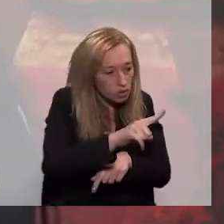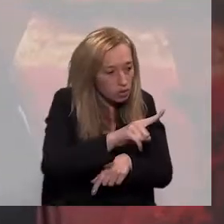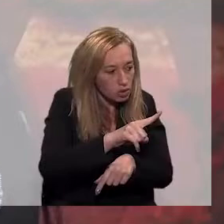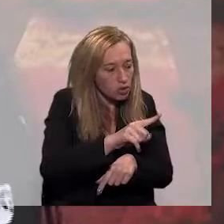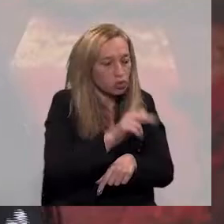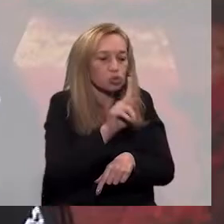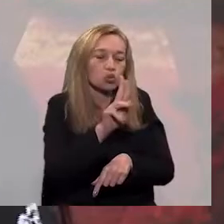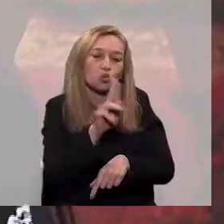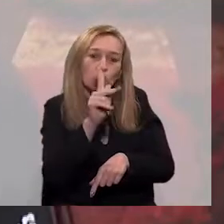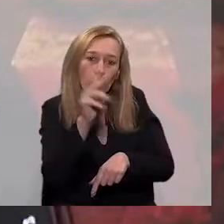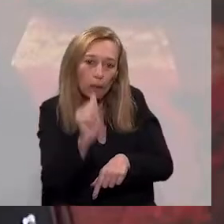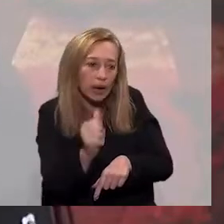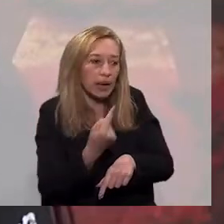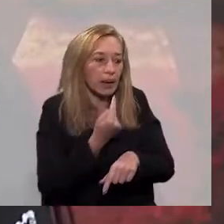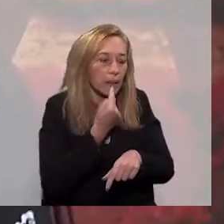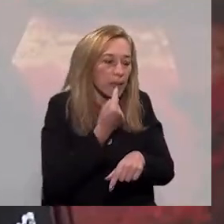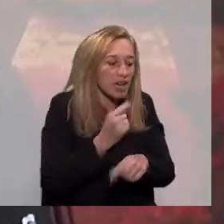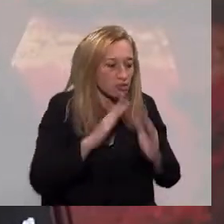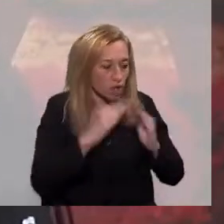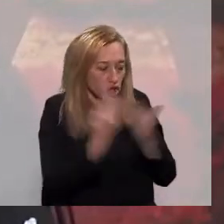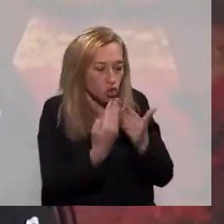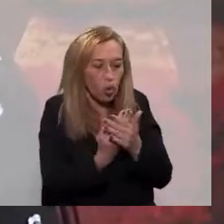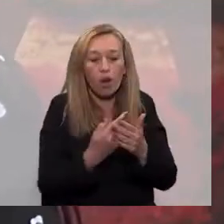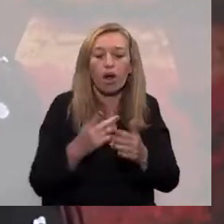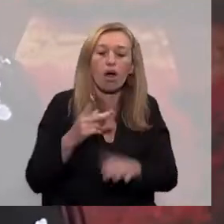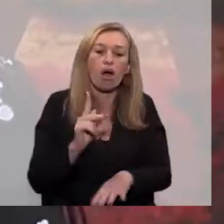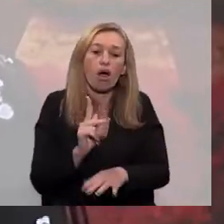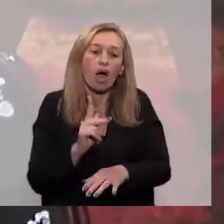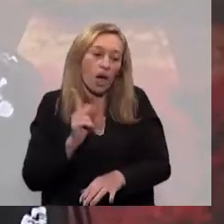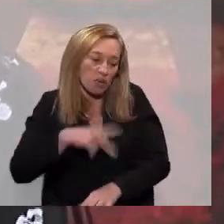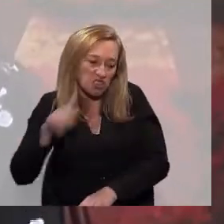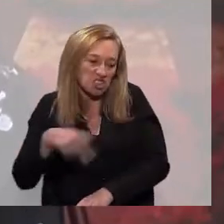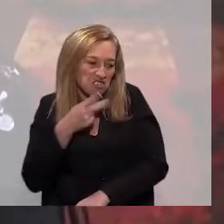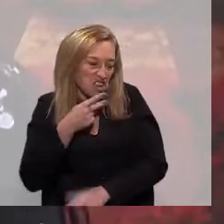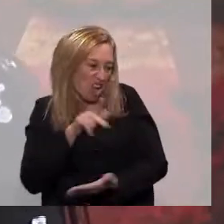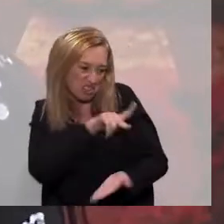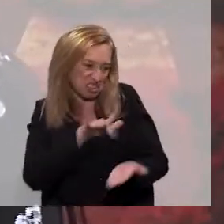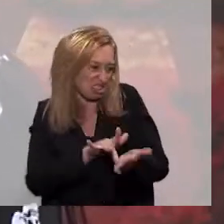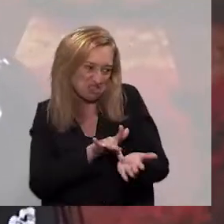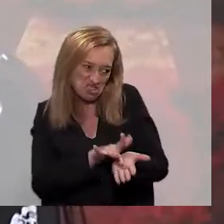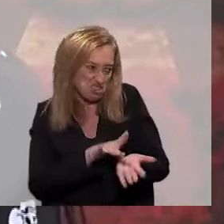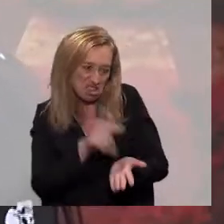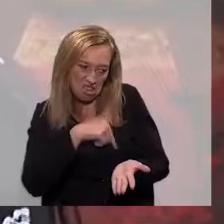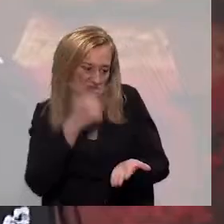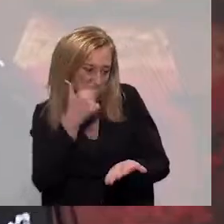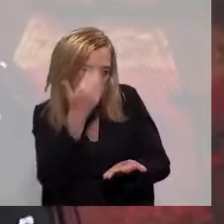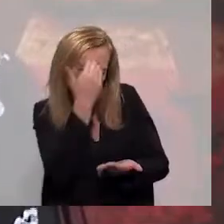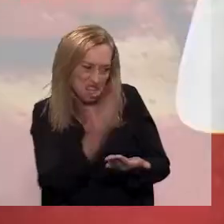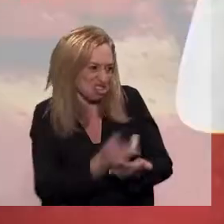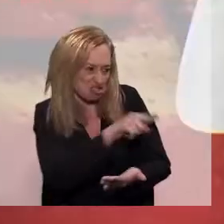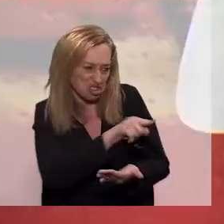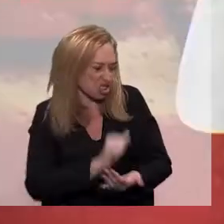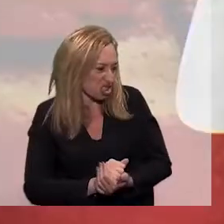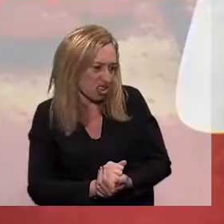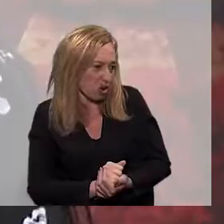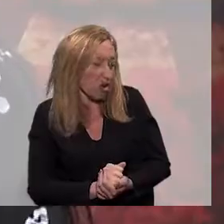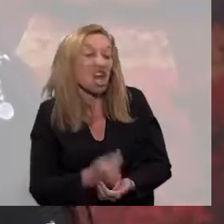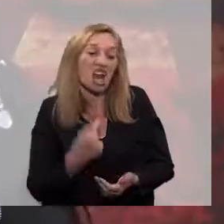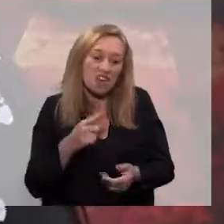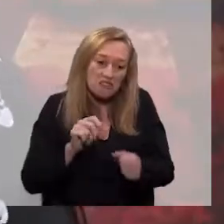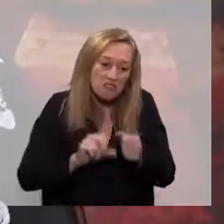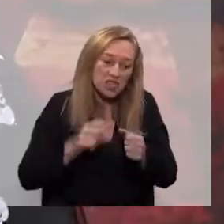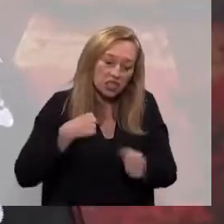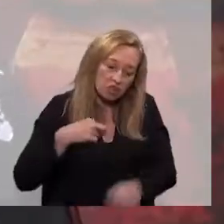me levasse na UPA, que era bem próxima à escola. Sim. Ela disse que era fingimento, que era... Ela não acredita em você. Não, ela